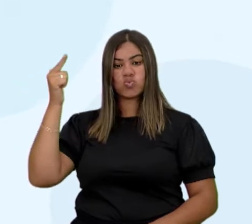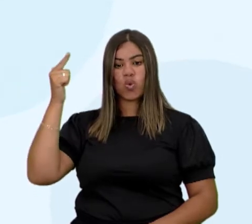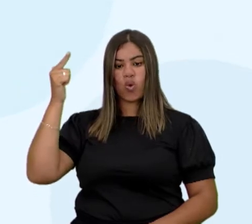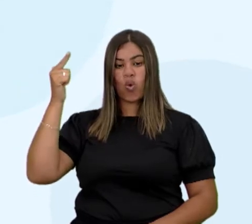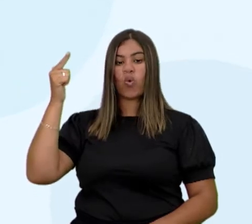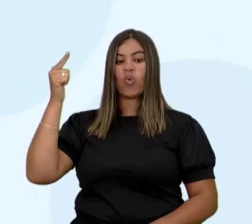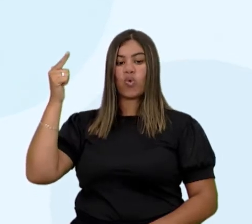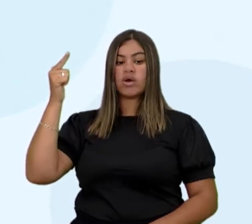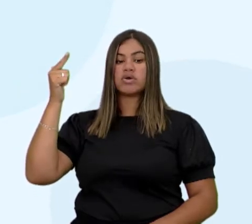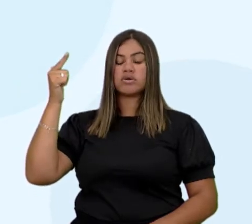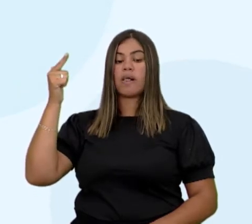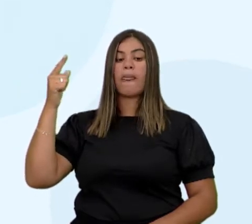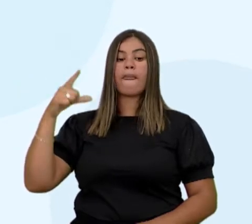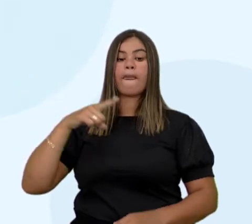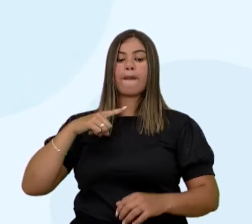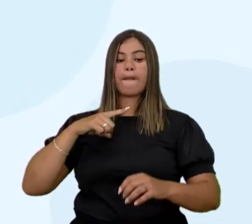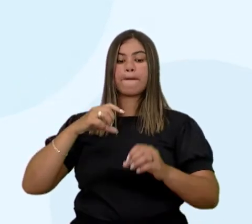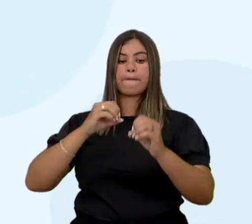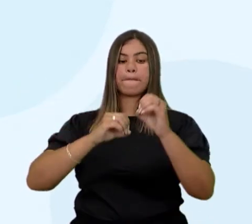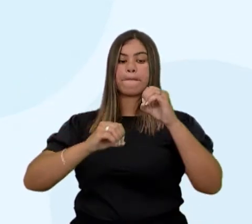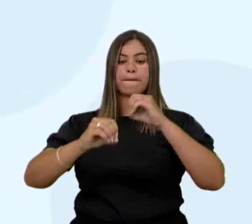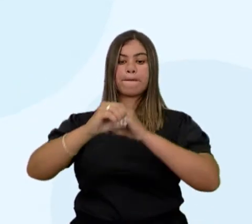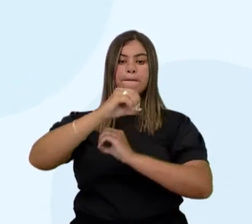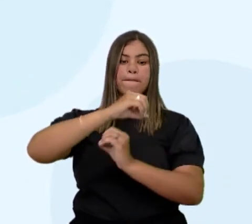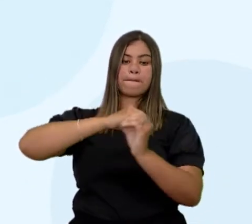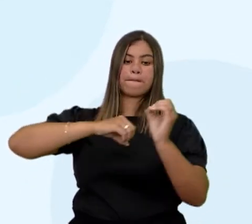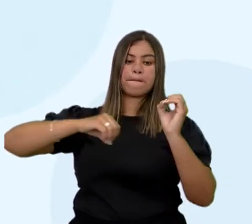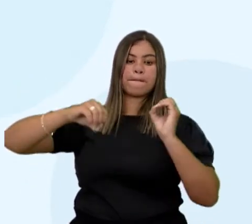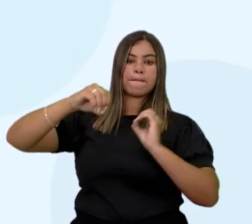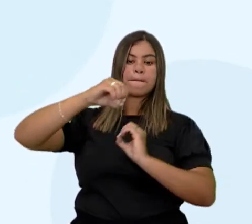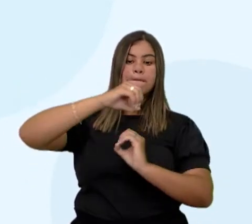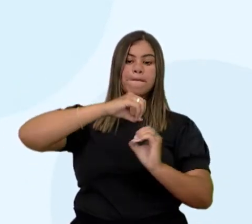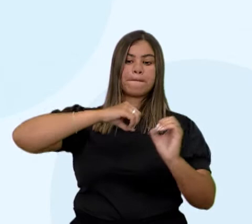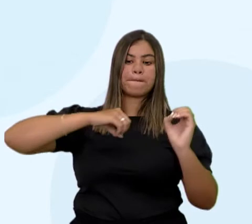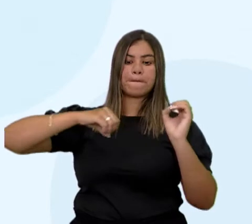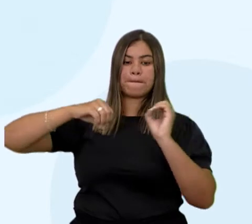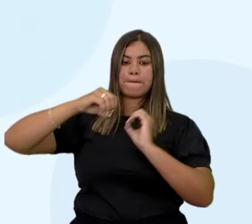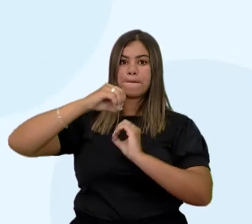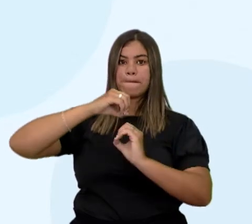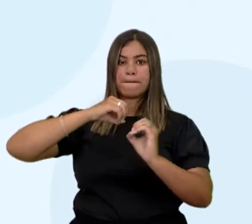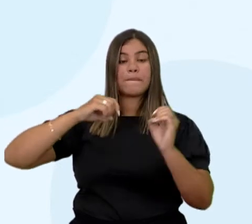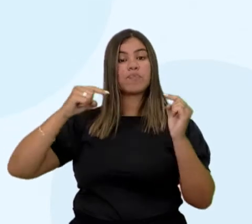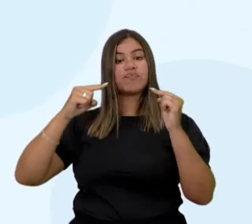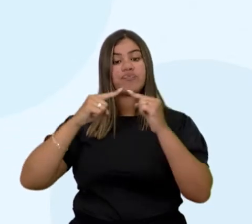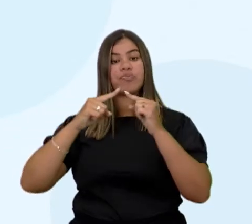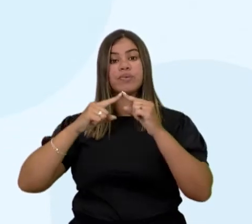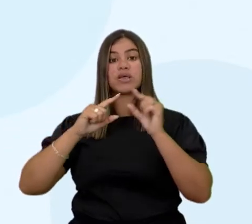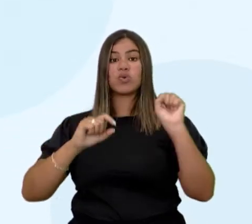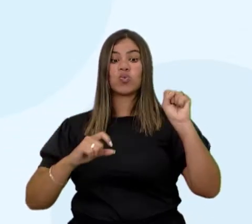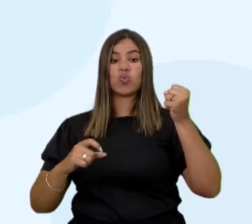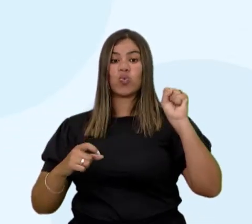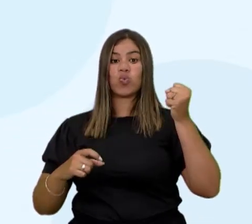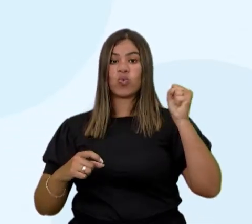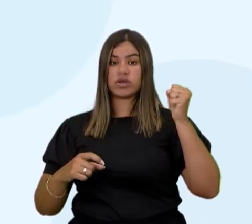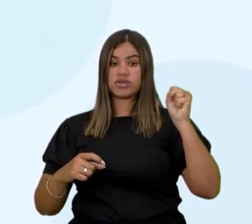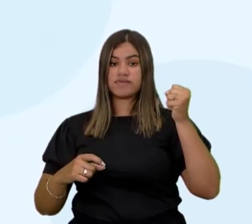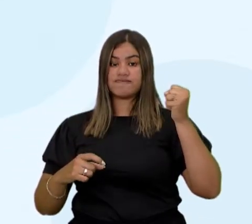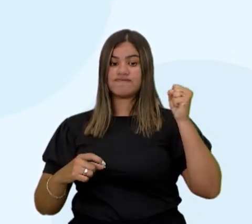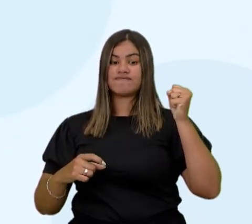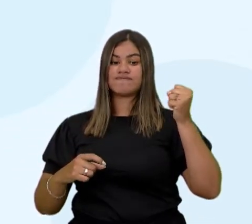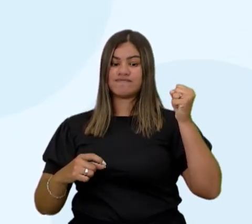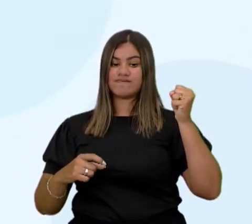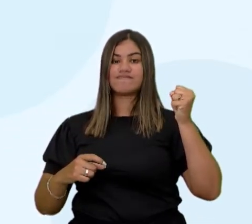os corpos celestes que orbitam ao seu redor, que inclui 8 planetas e seus respectivos